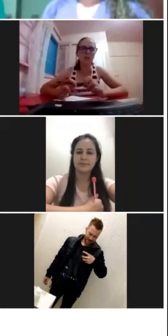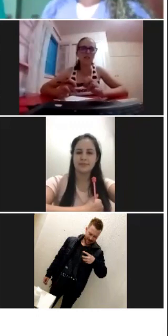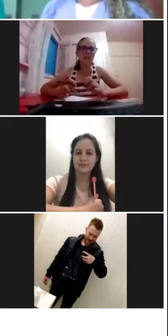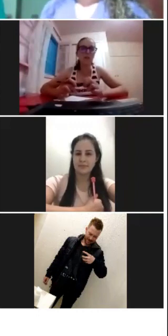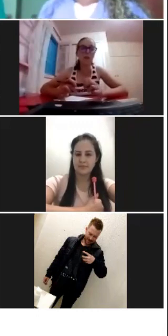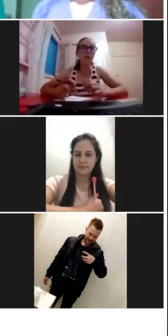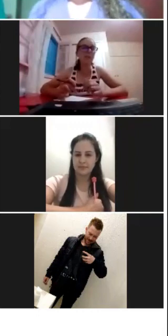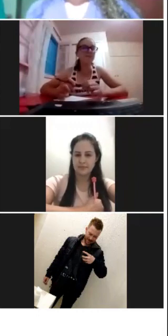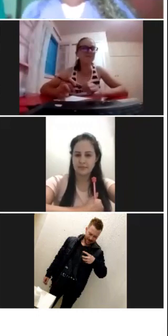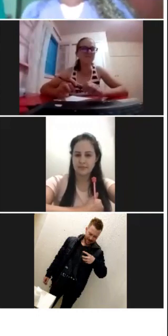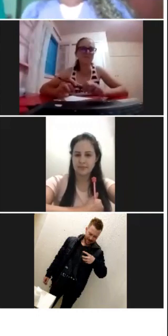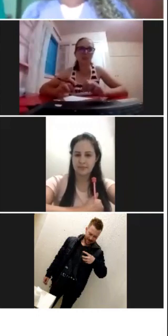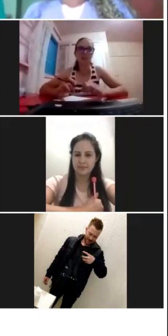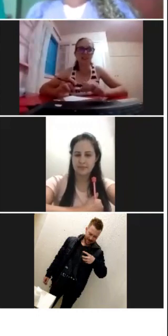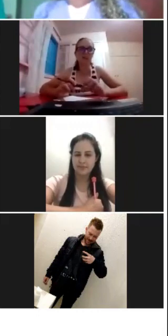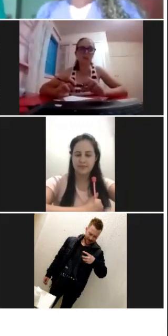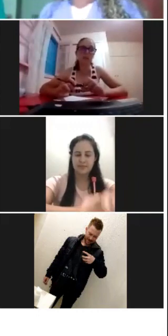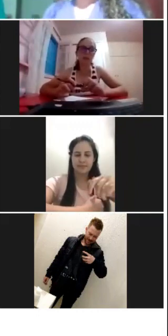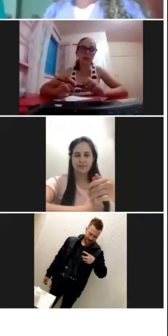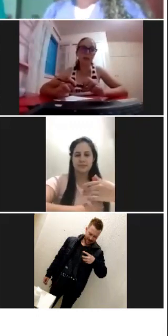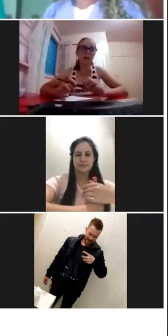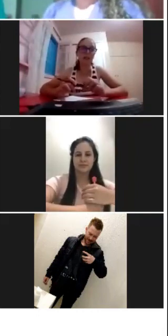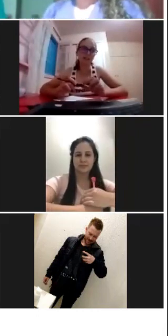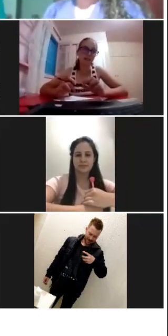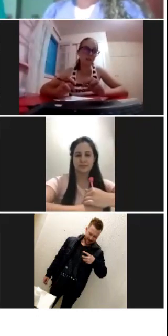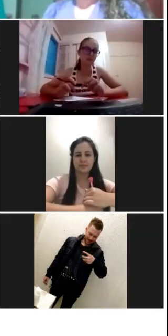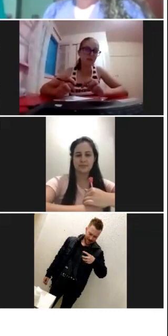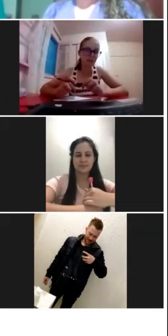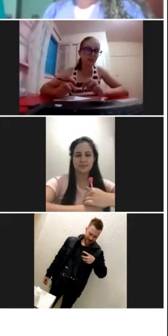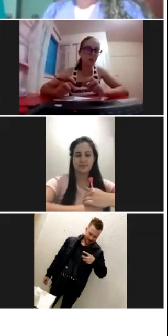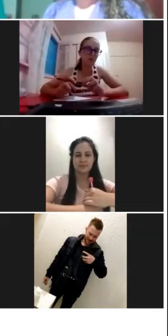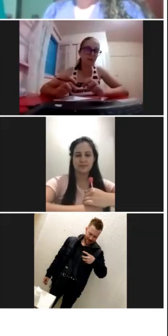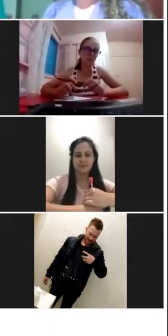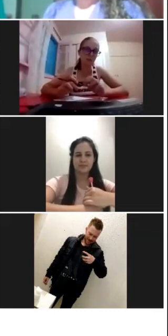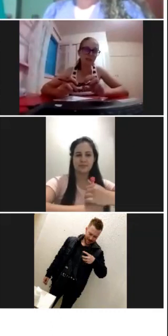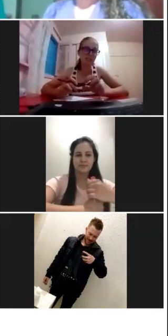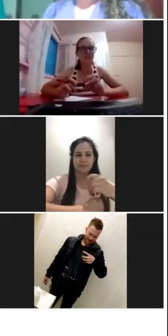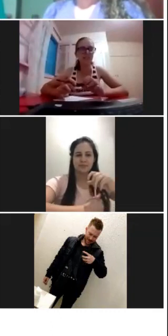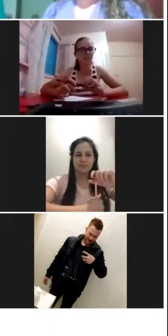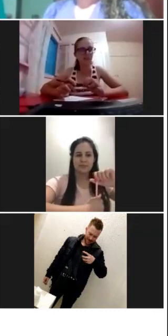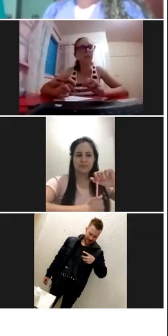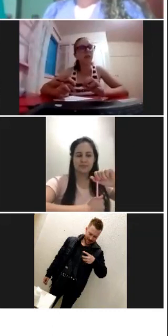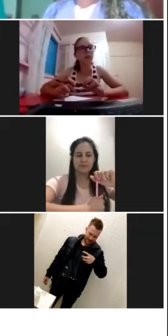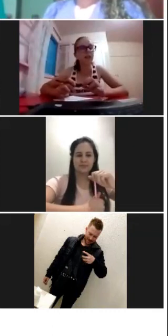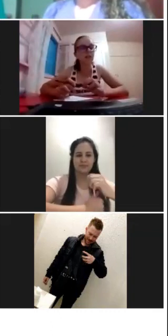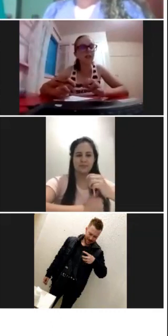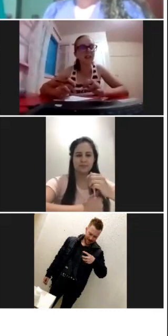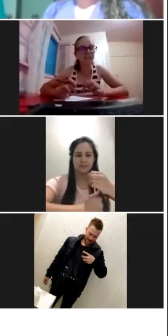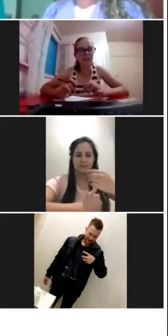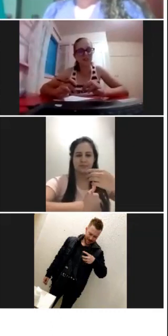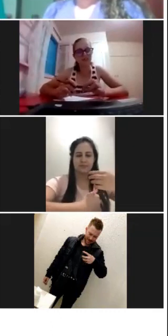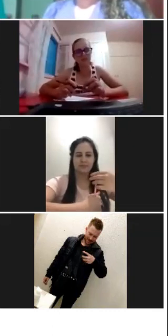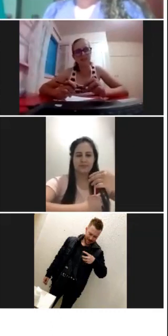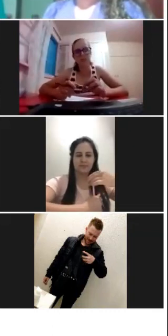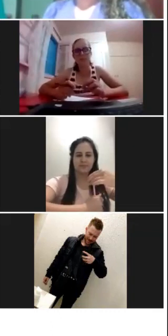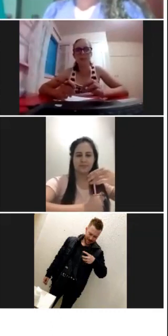processo conhecido como tradução, replicação, transdução, transcrição,